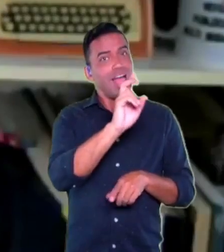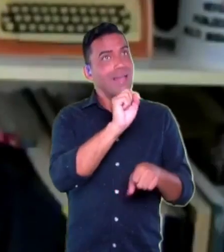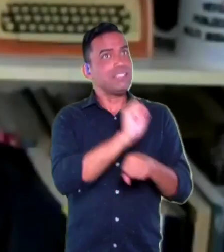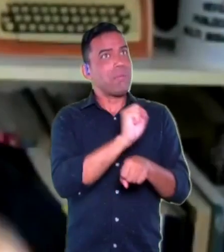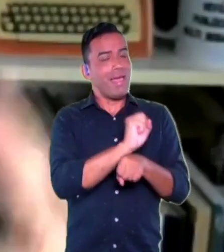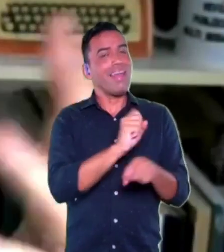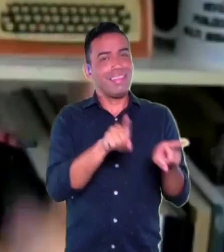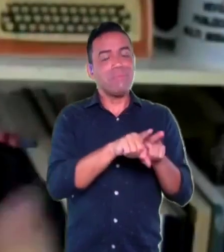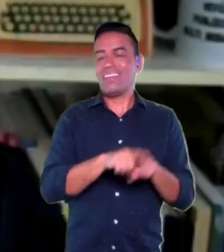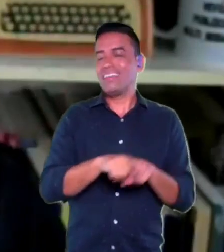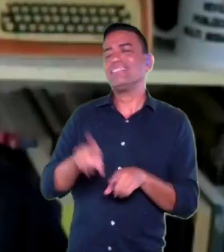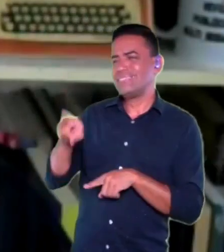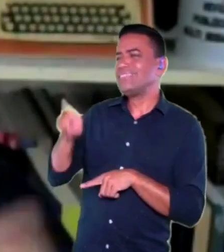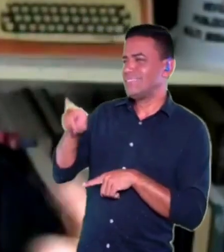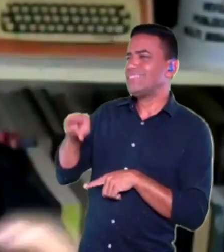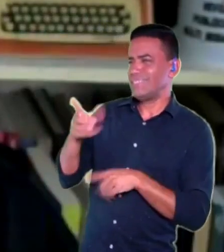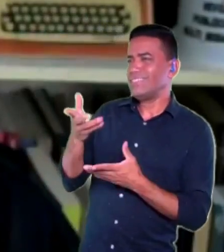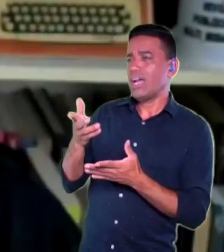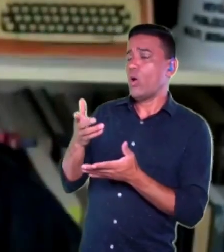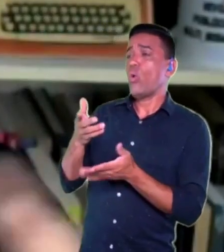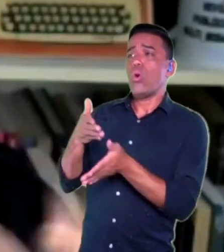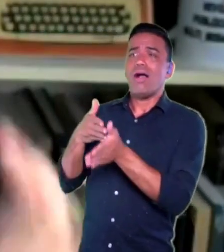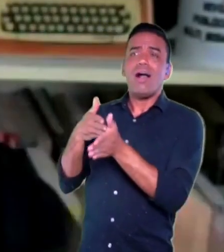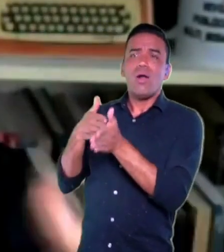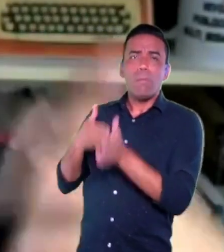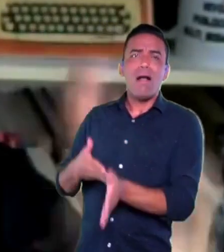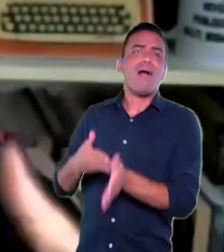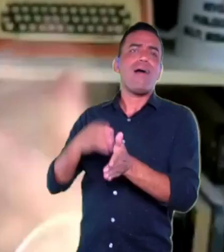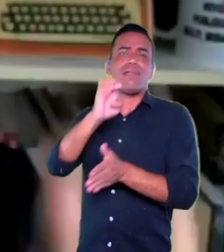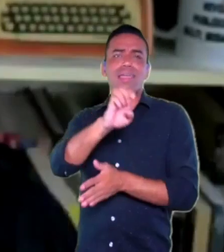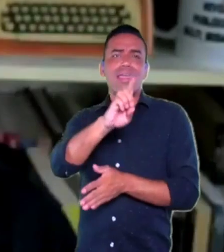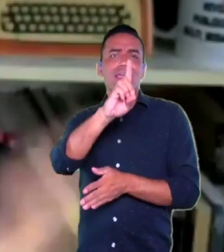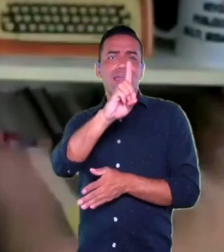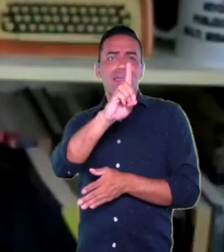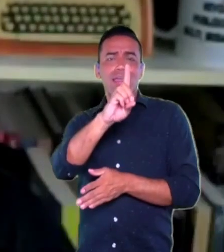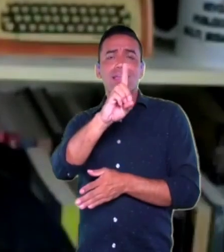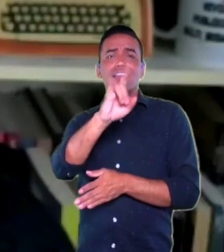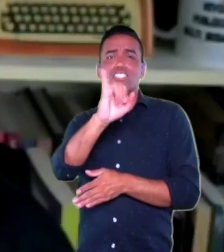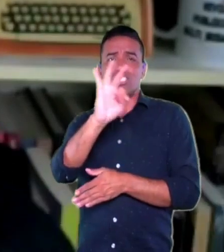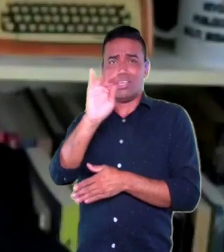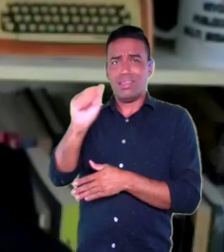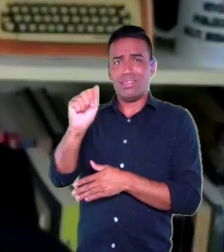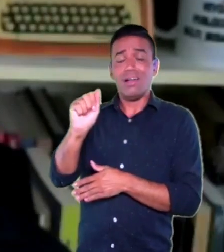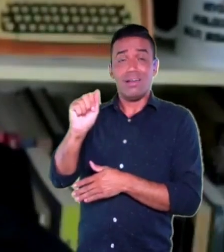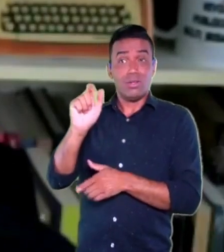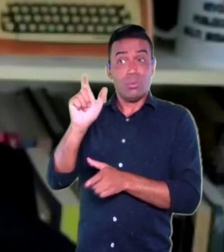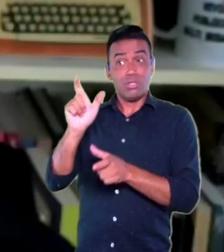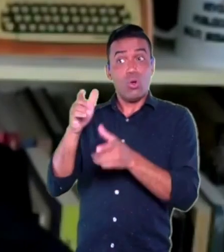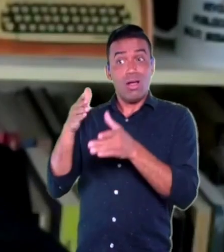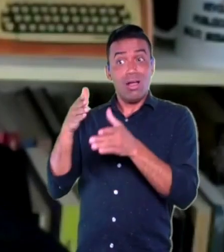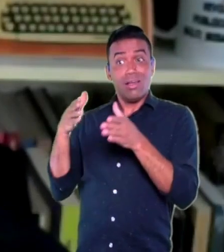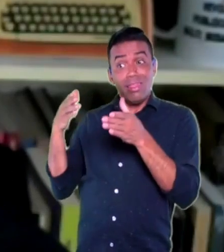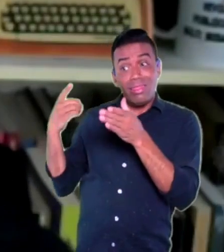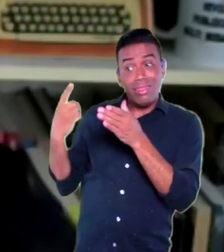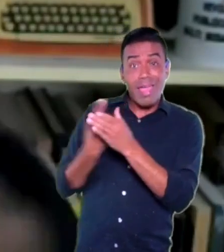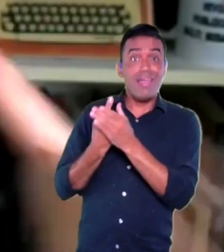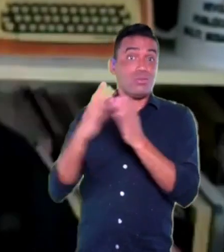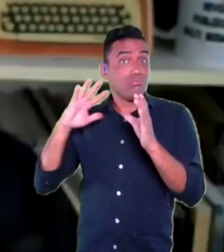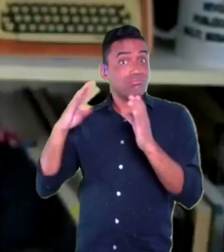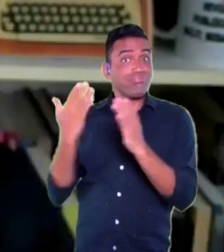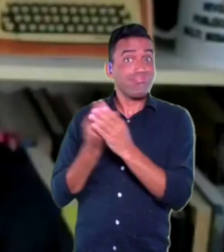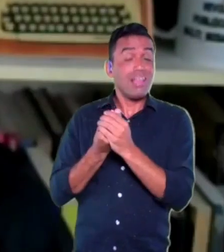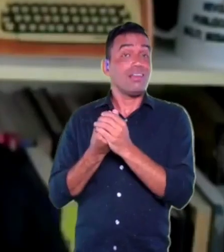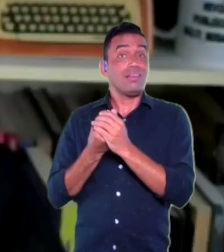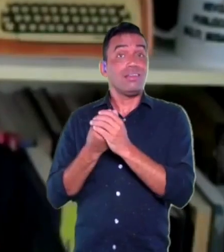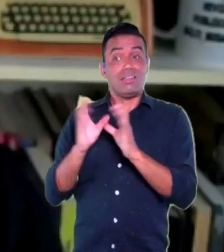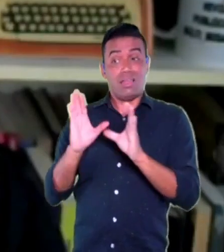ou alguém que edita ou que acompanha, é claro que eu sei que quem está envolvido no trabalho, que isso é um trabalho coletivo. Eu não chego lá com o